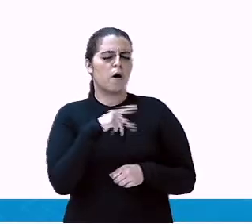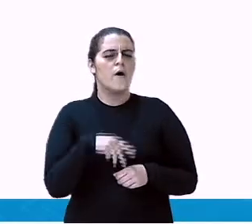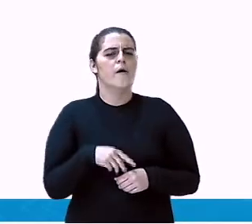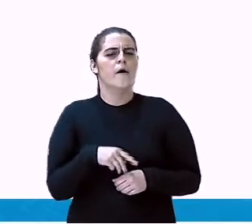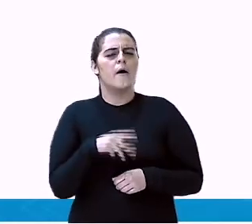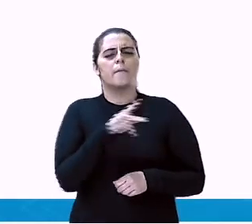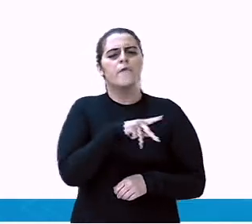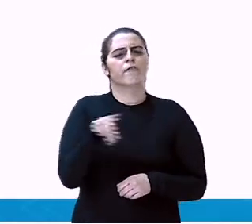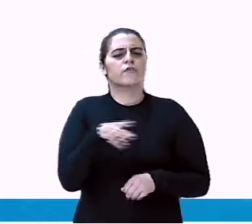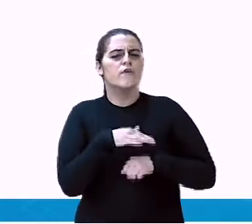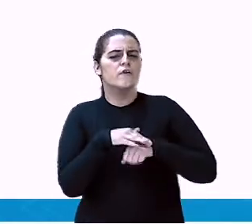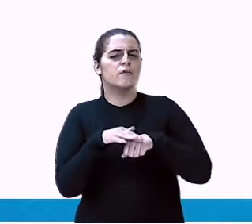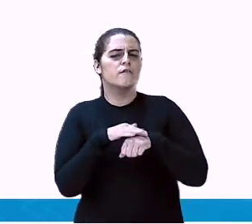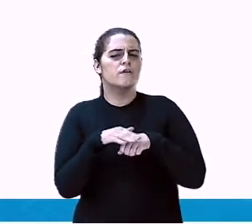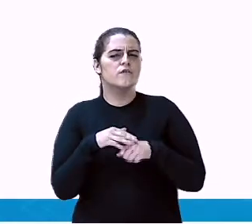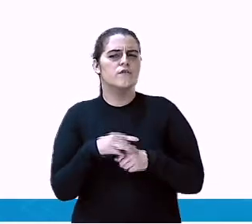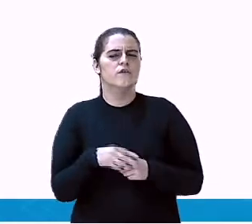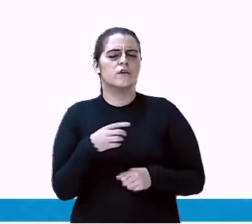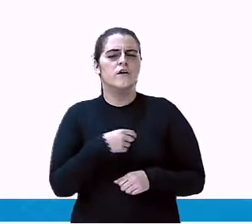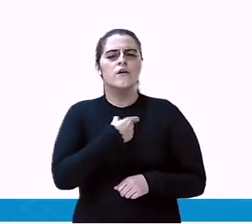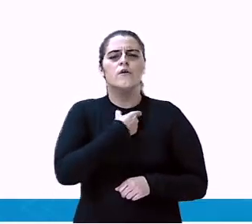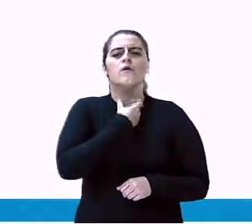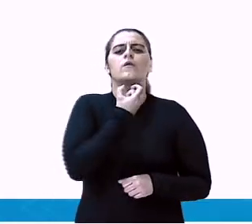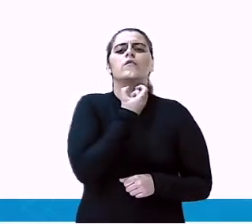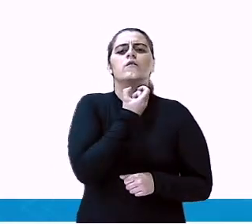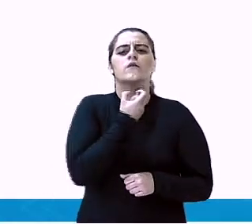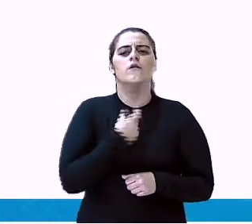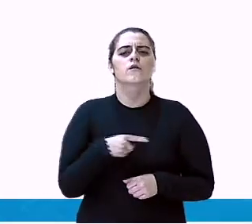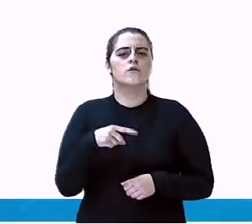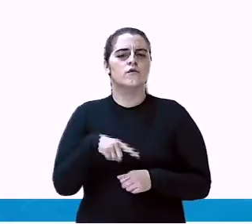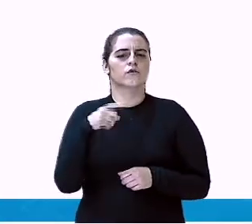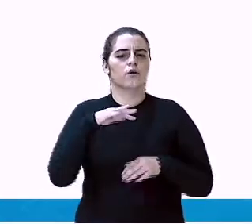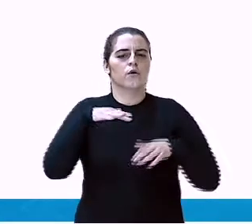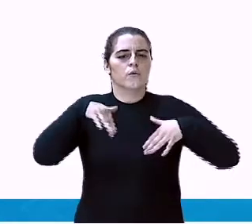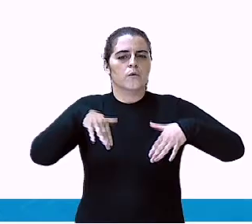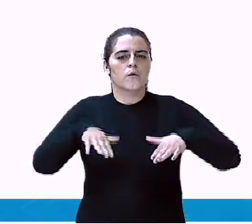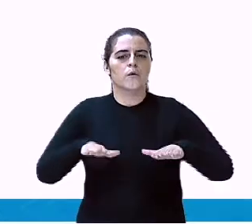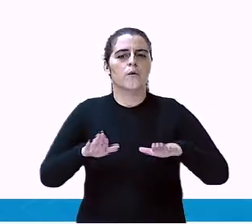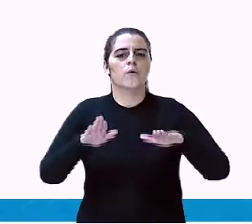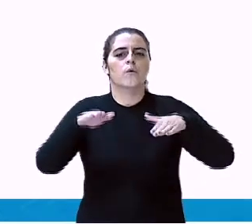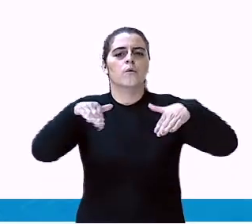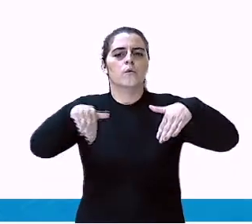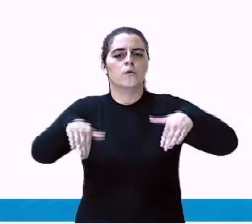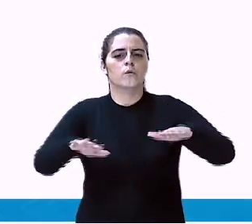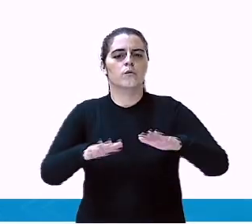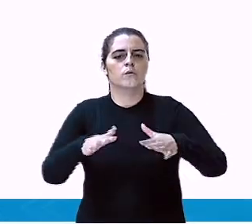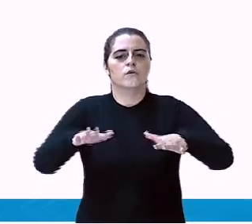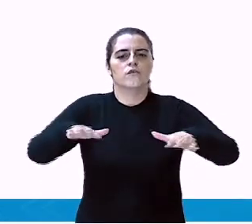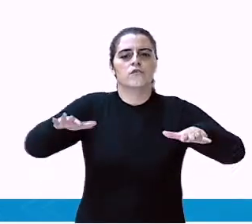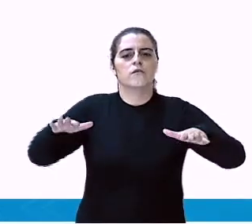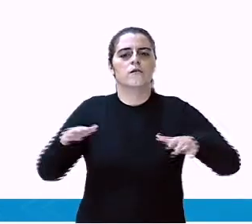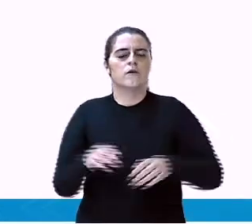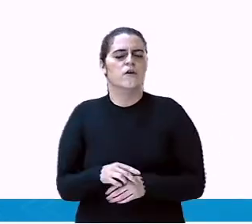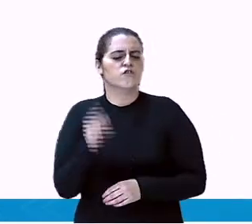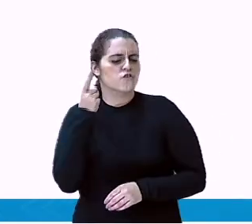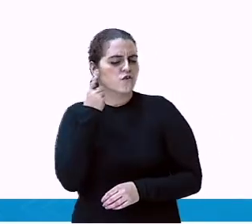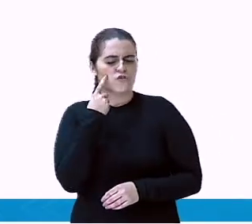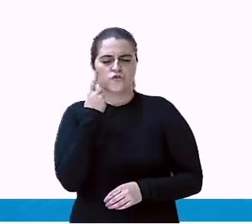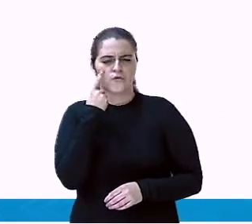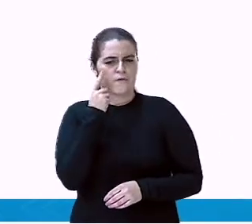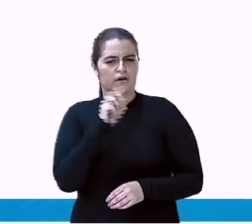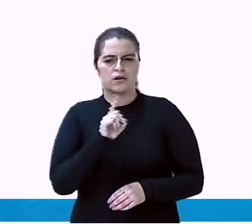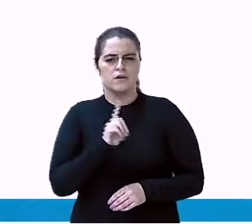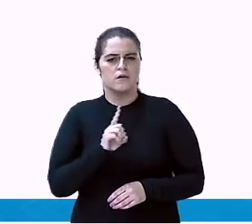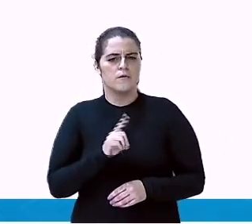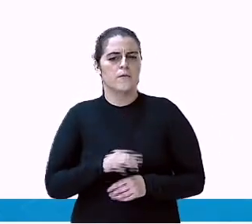conversando com você. Está saindo aqui da minha boca, olha, ondas. A gente não vê, mas para esse som